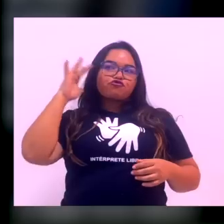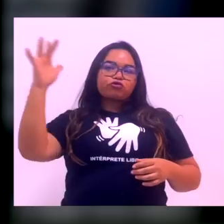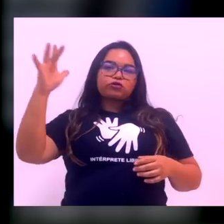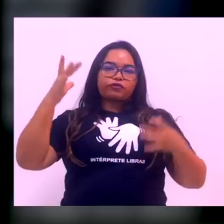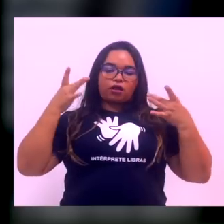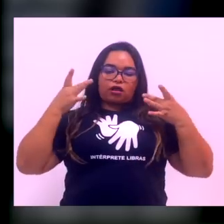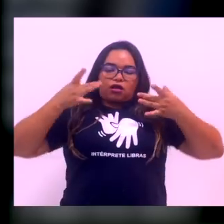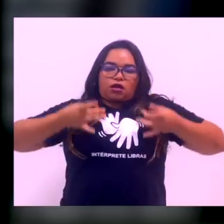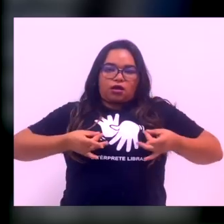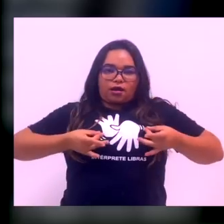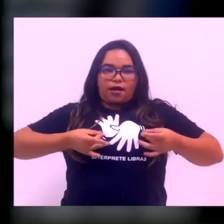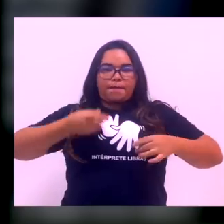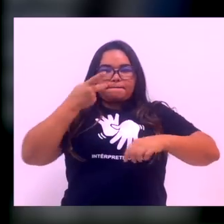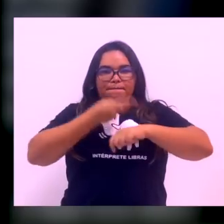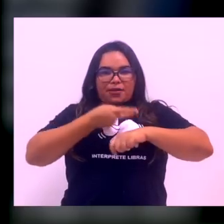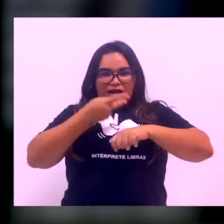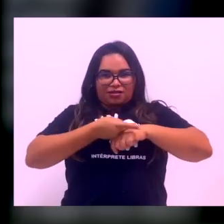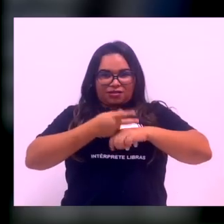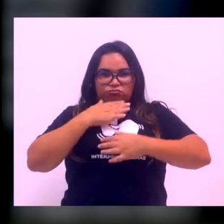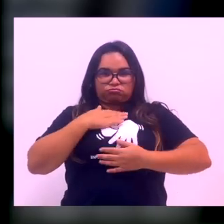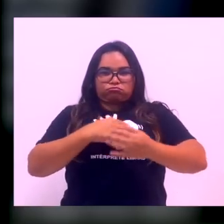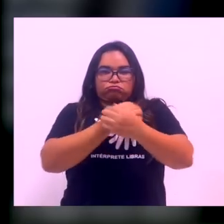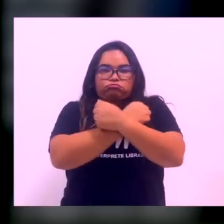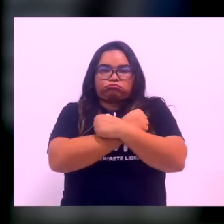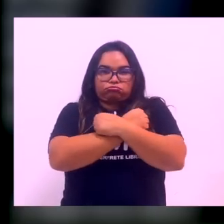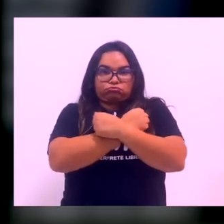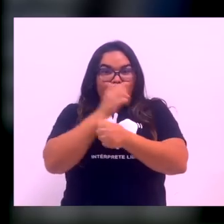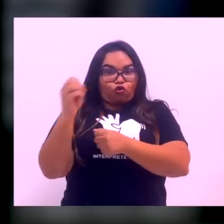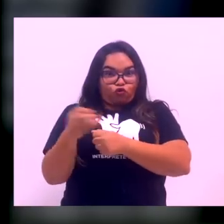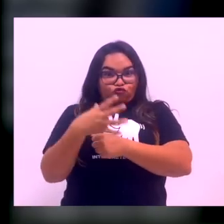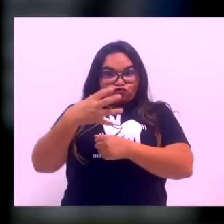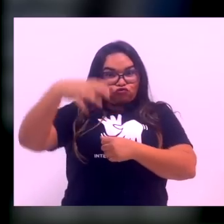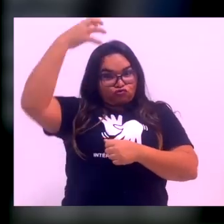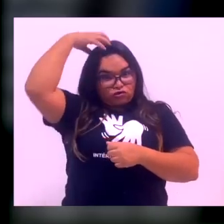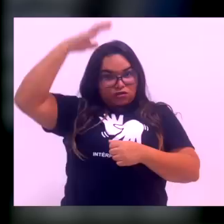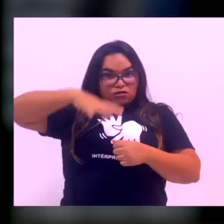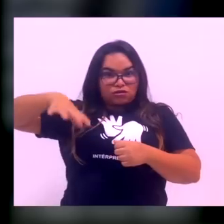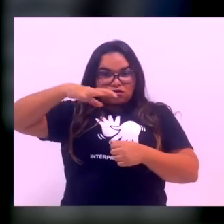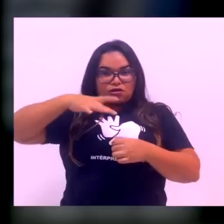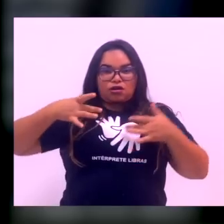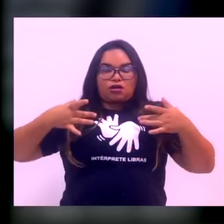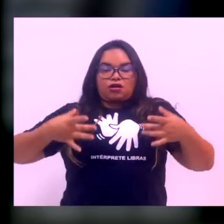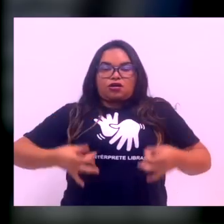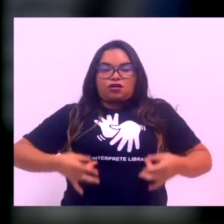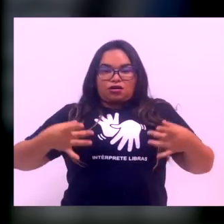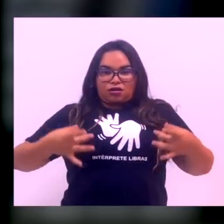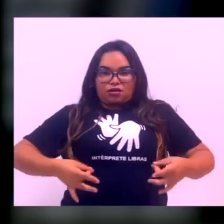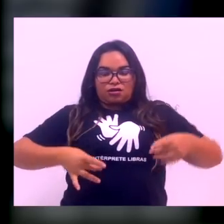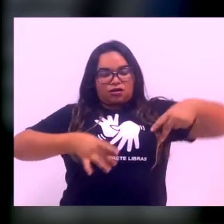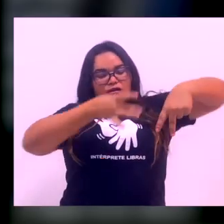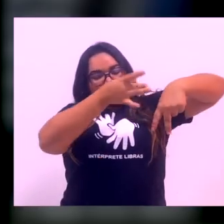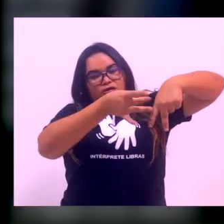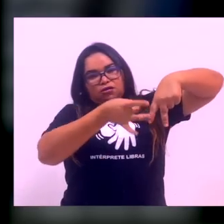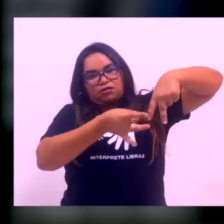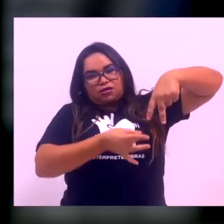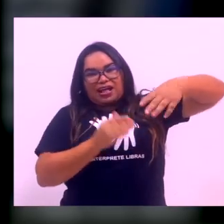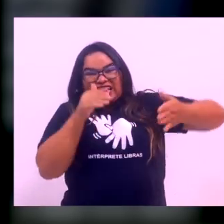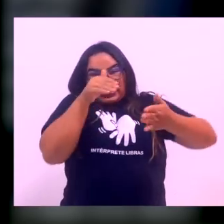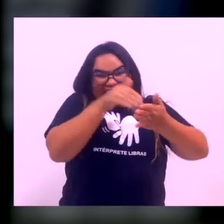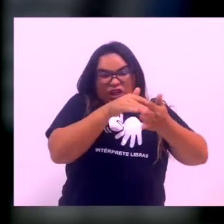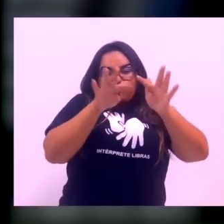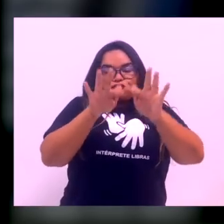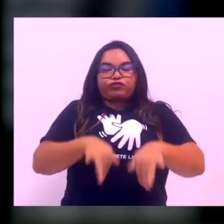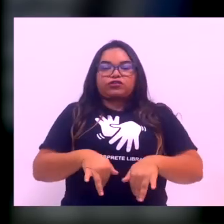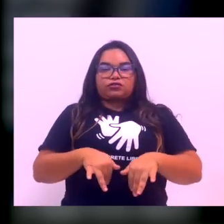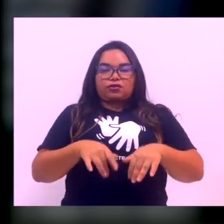e aumentado grandemente na filosofia dos quadris e incorporado à filosofia do ferro